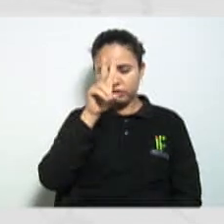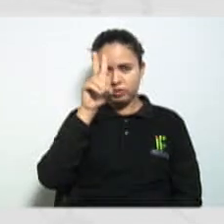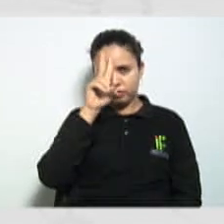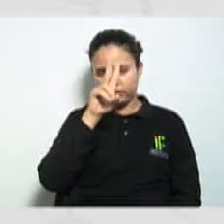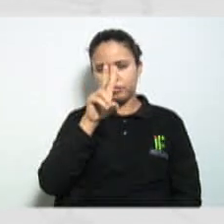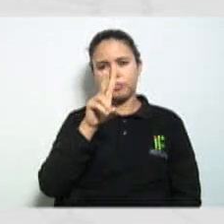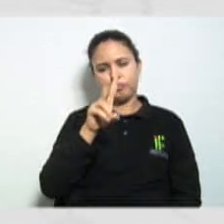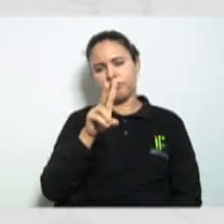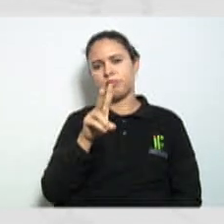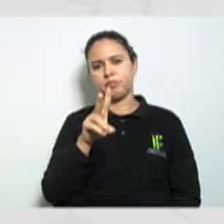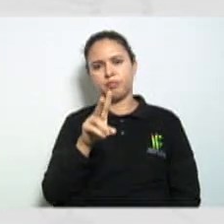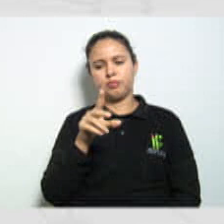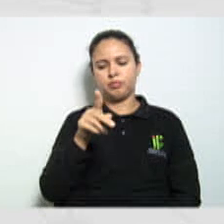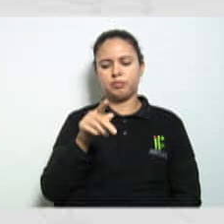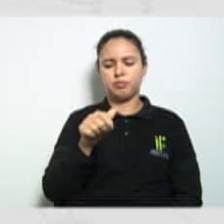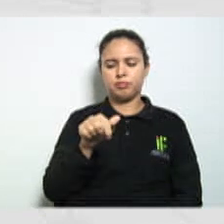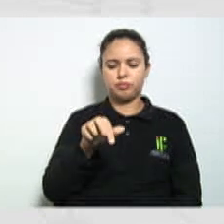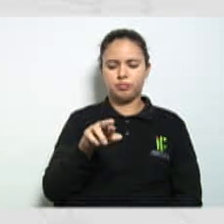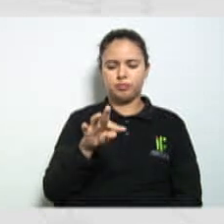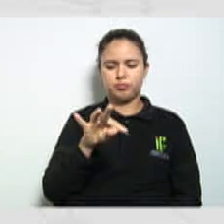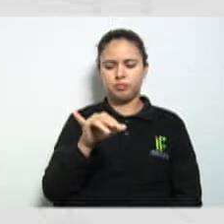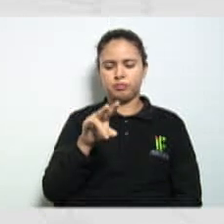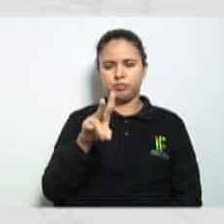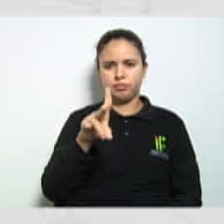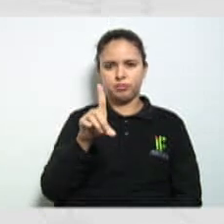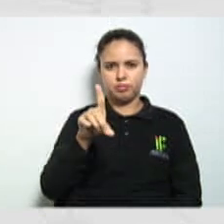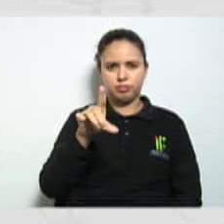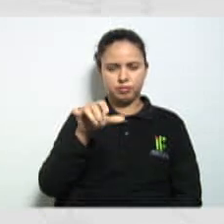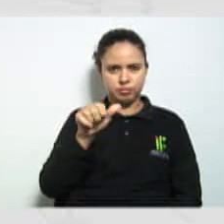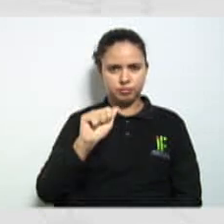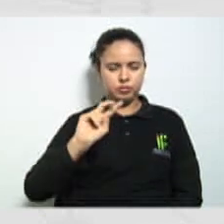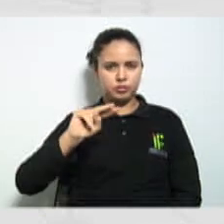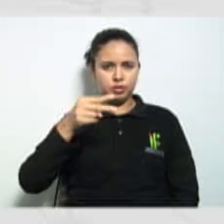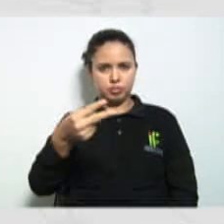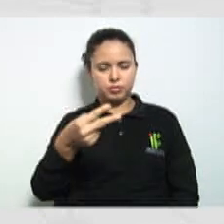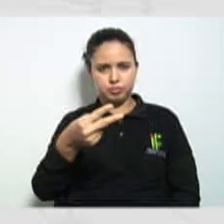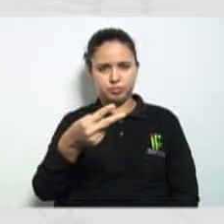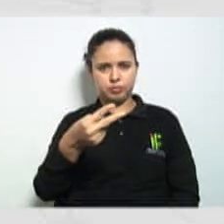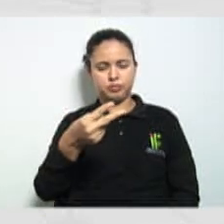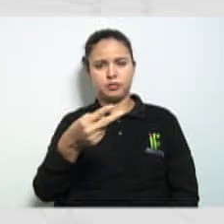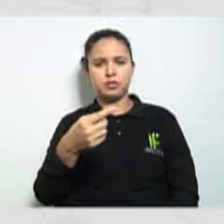das partidas dobradas? Para cada débito